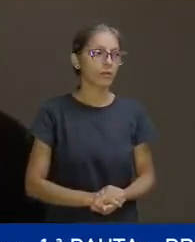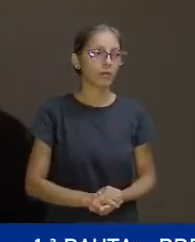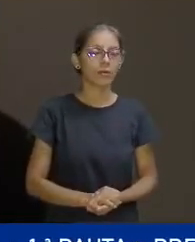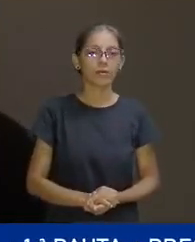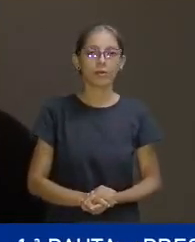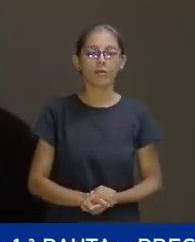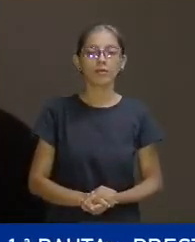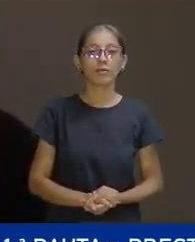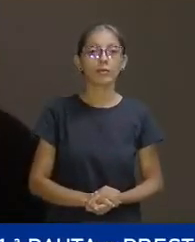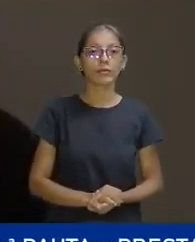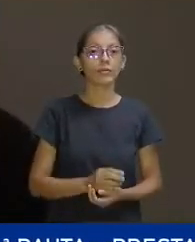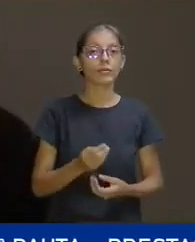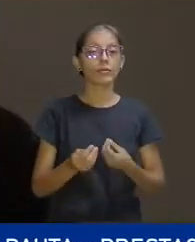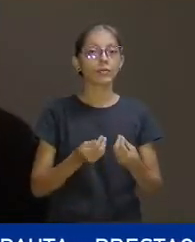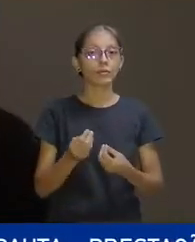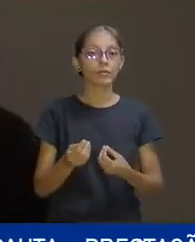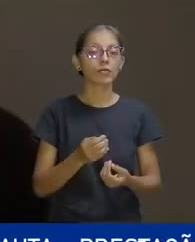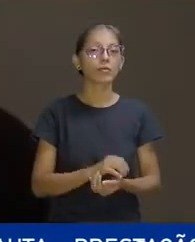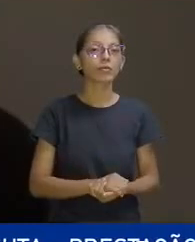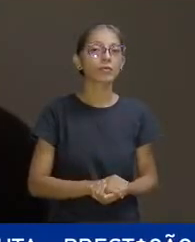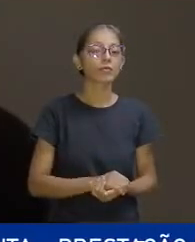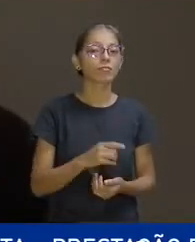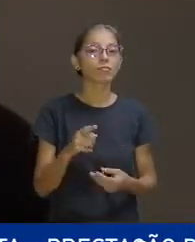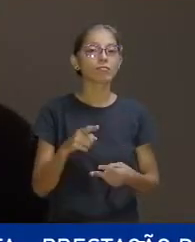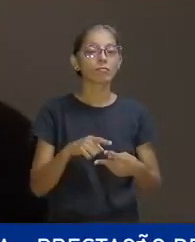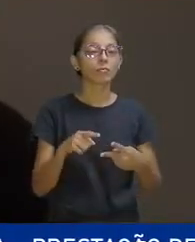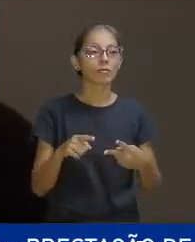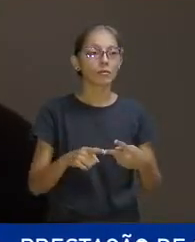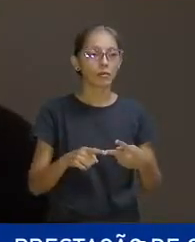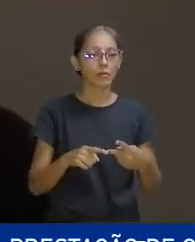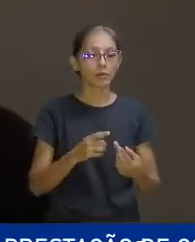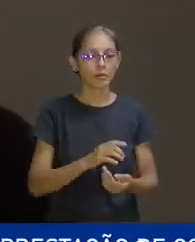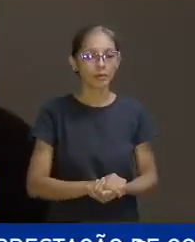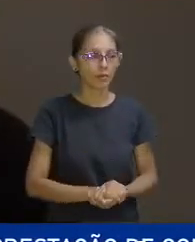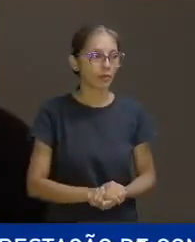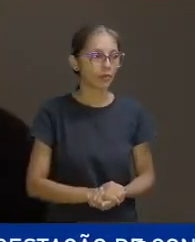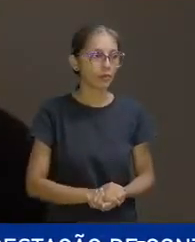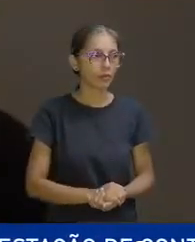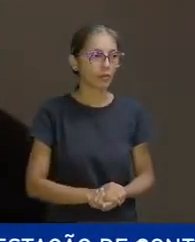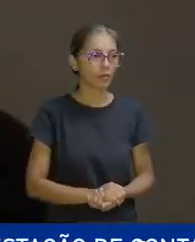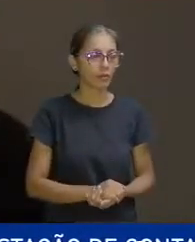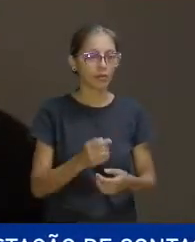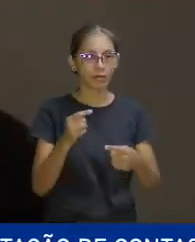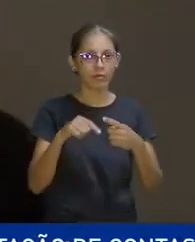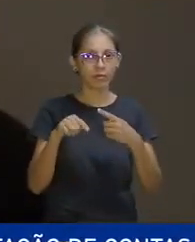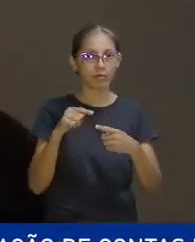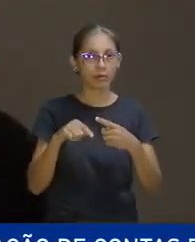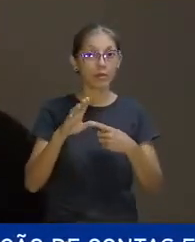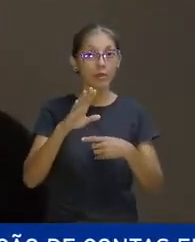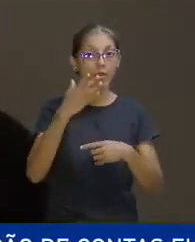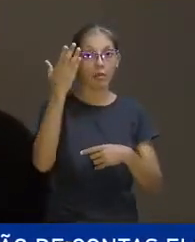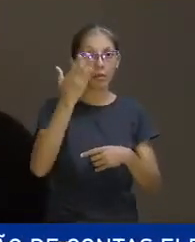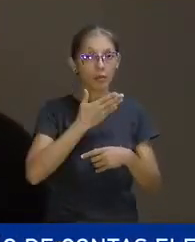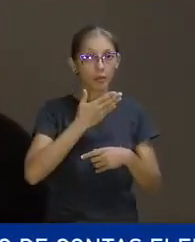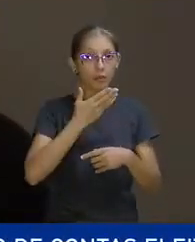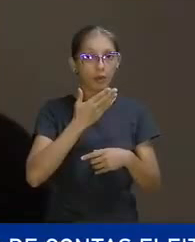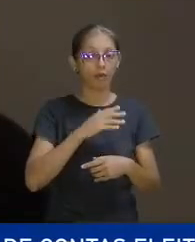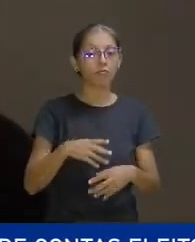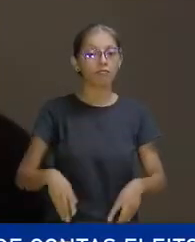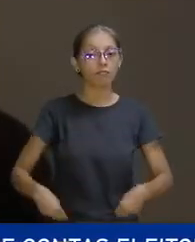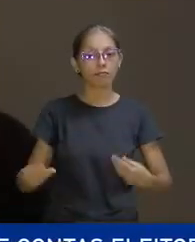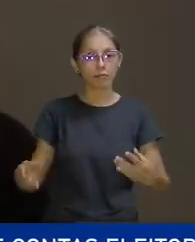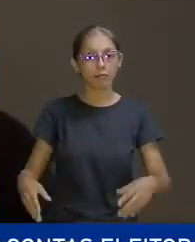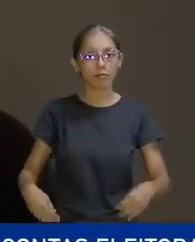seguintes: o caráter antieconômico e a ausência de comprovação na contratação dos gastos com publicidade por material impresso